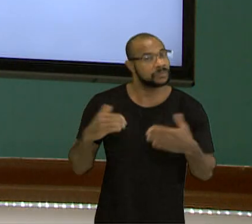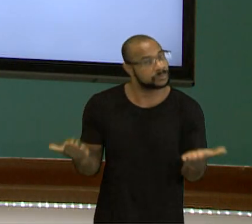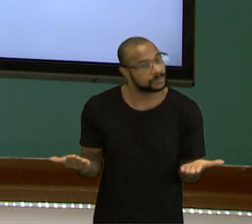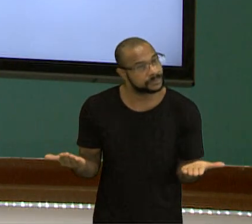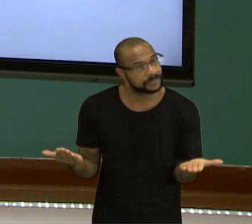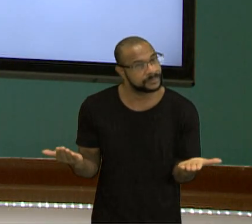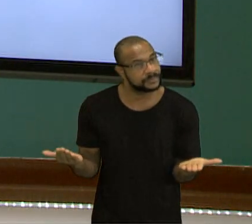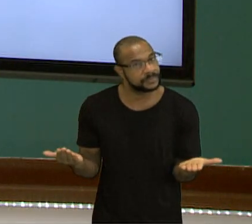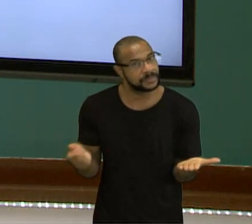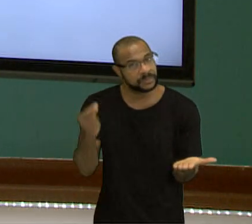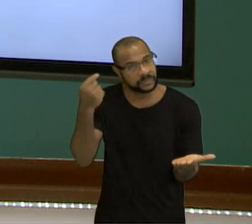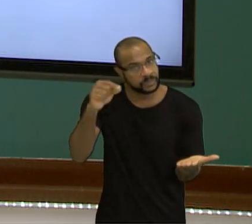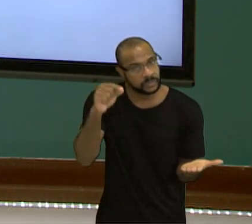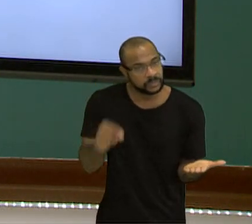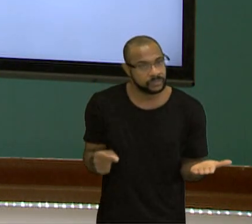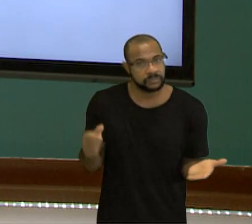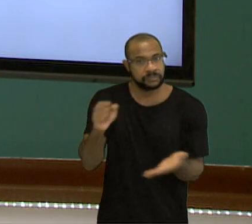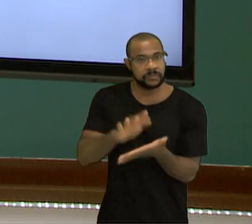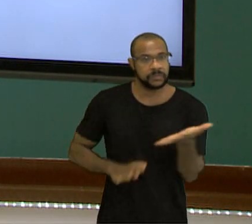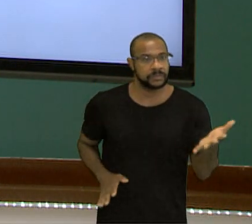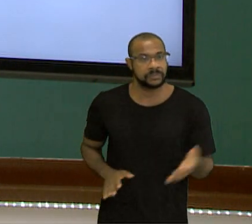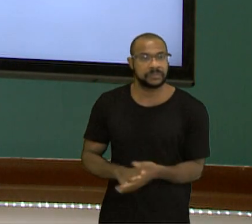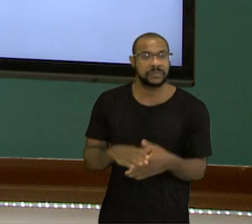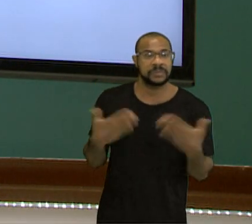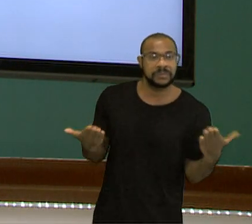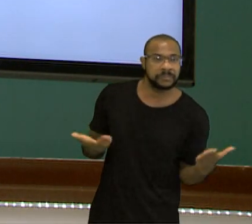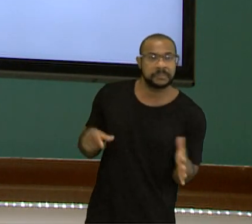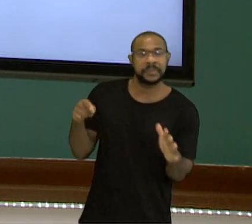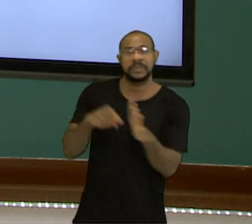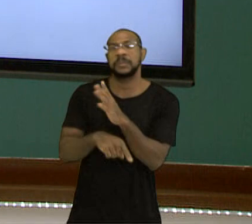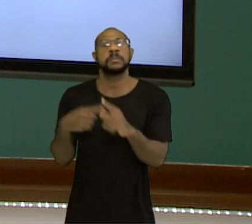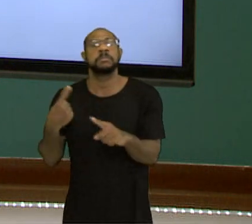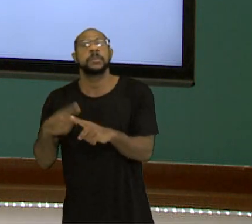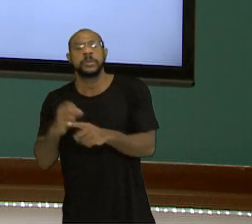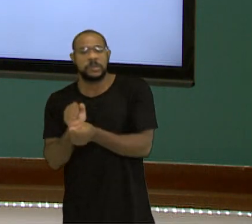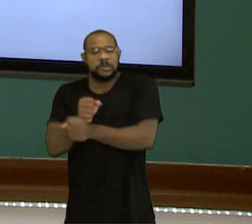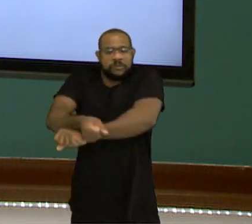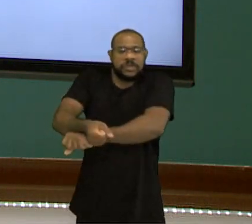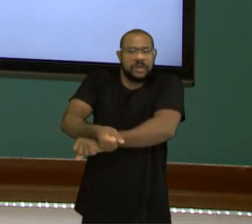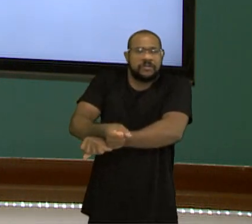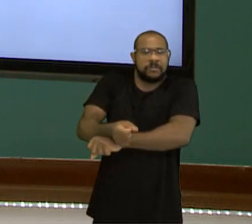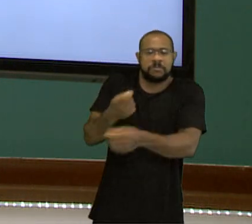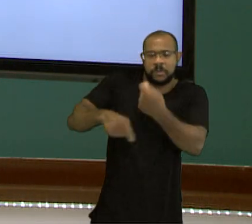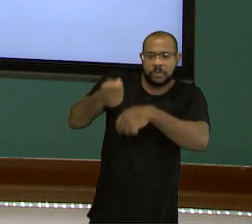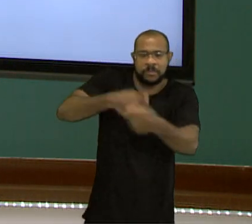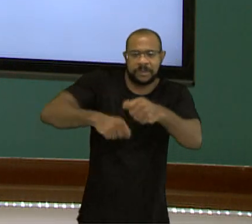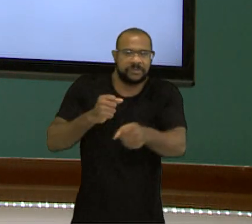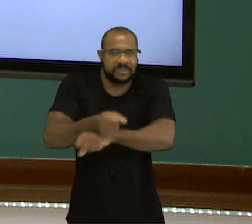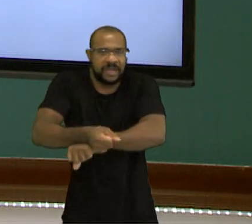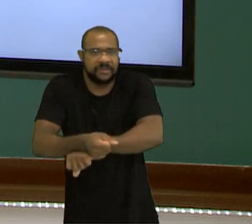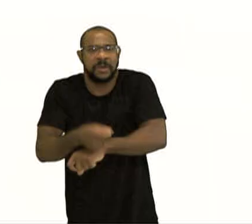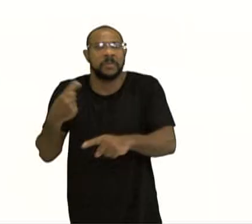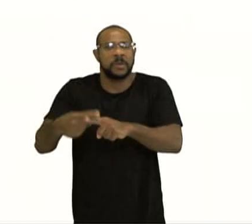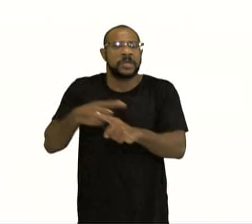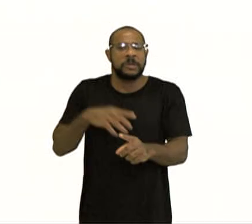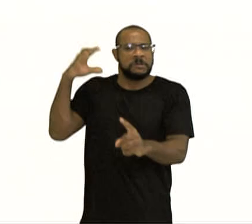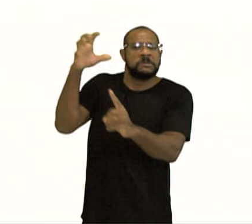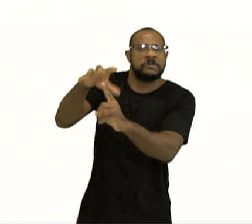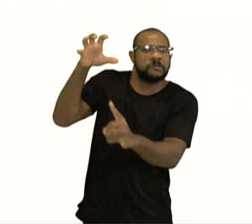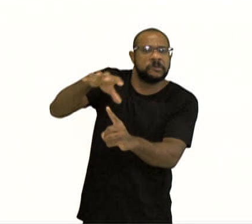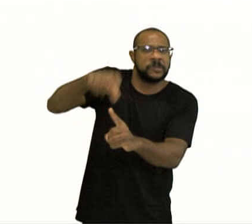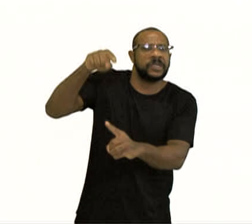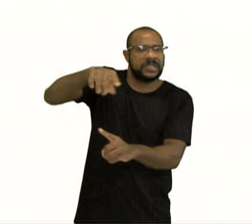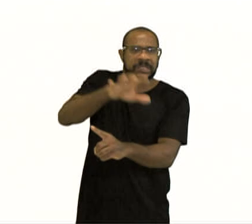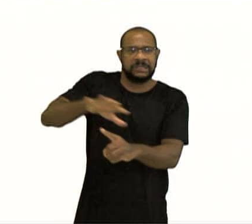Pessoal, vamos corrigir a nossa atividade? Então a gente, por que o tráfico de escravo vai afetar tanto o continente africano entre os